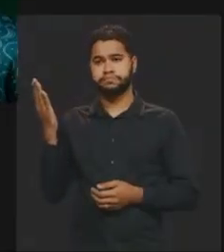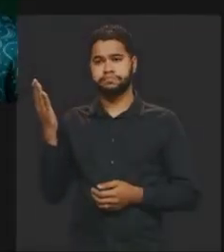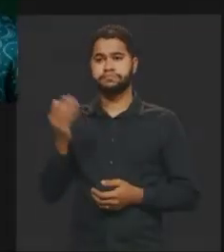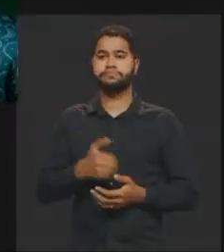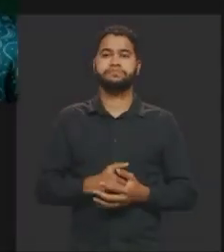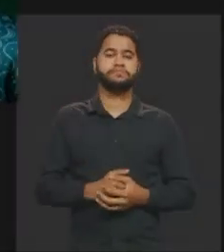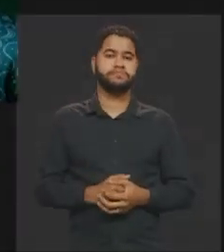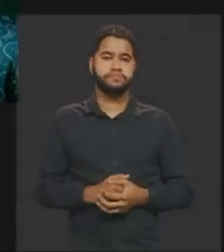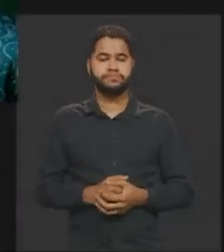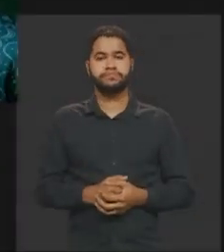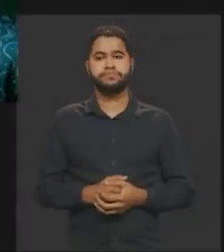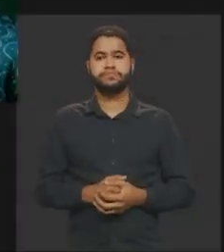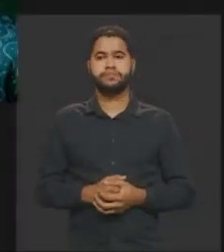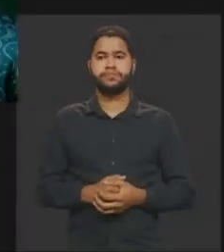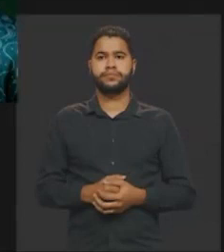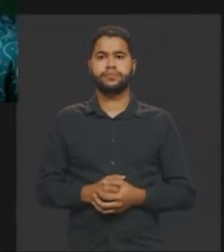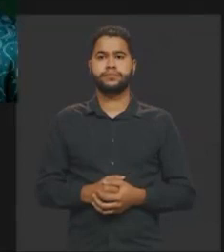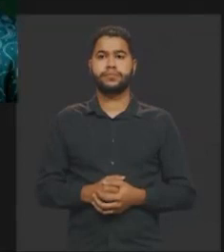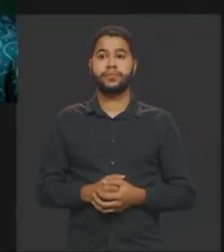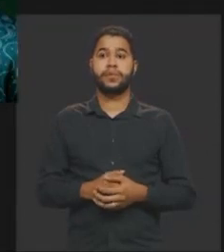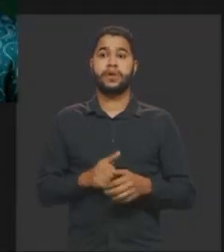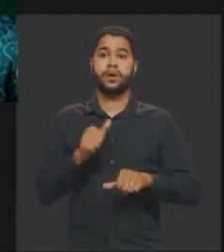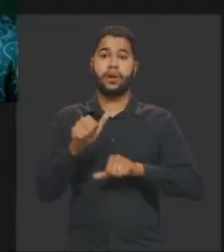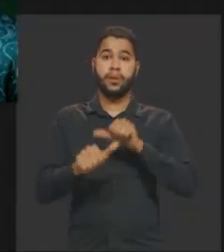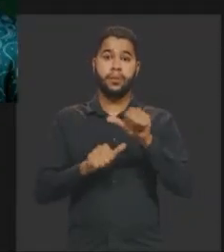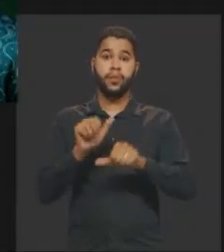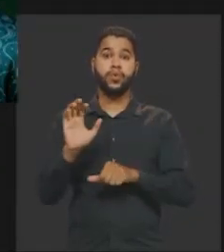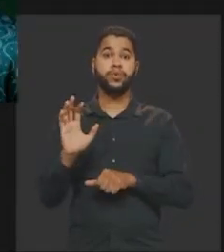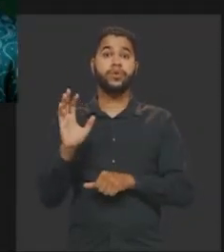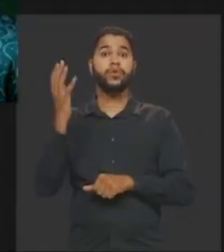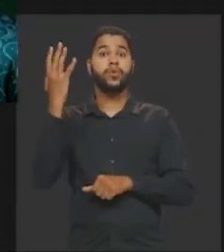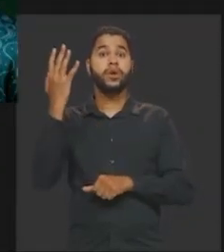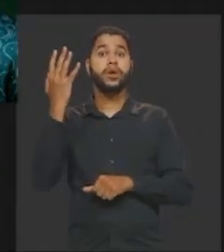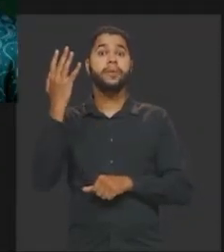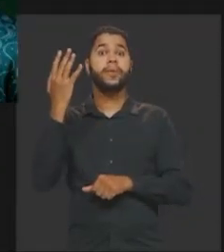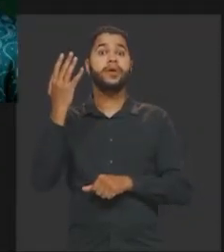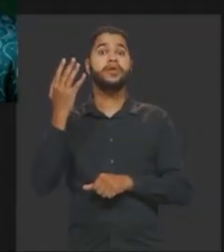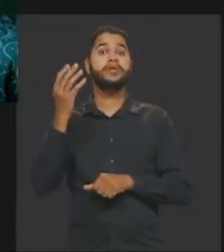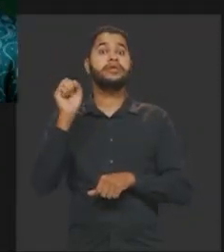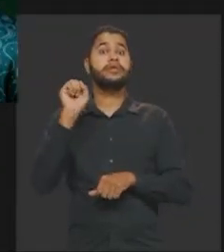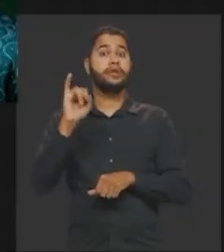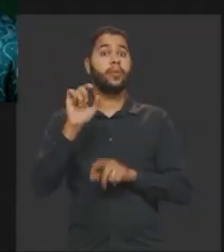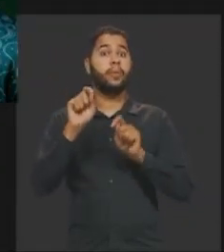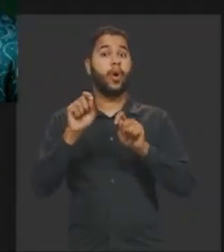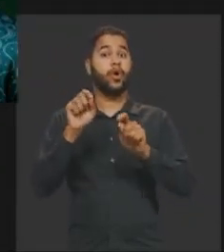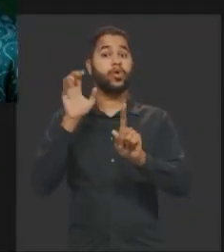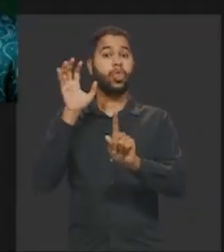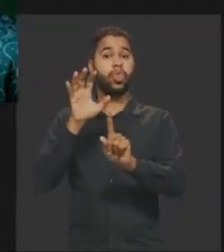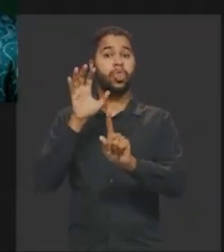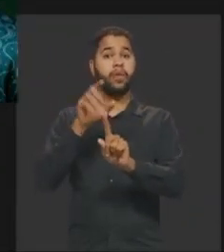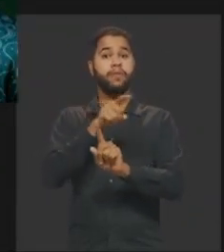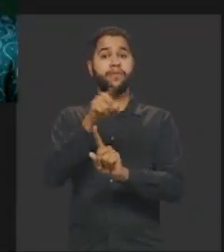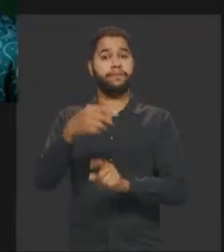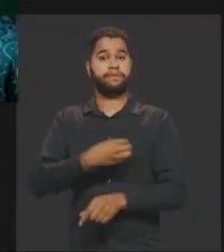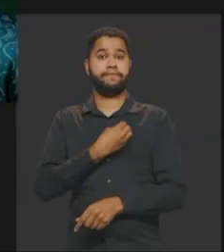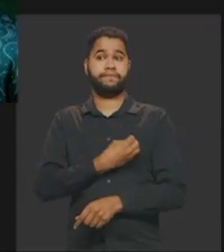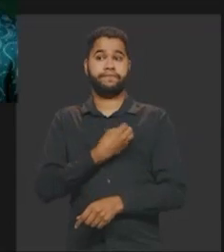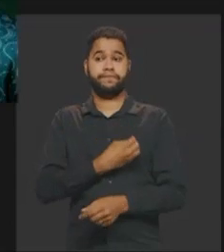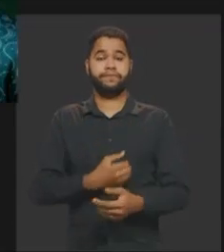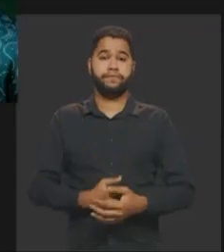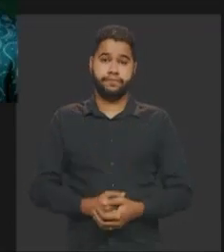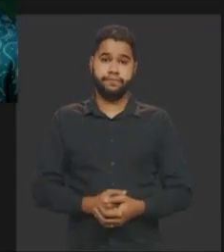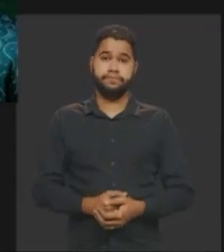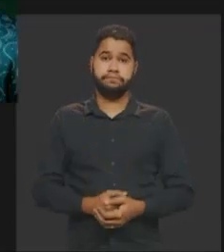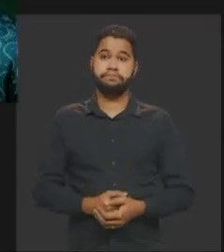you. Pare a mudança do clima antes que ela te mude. Muito rica aqui, ó. Por mais que seja isso